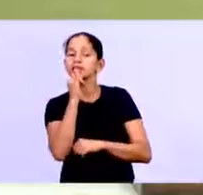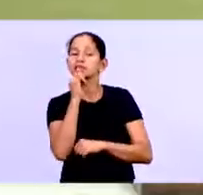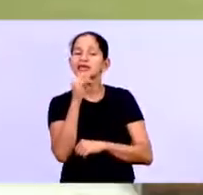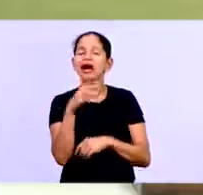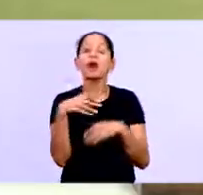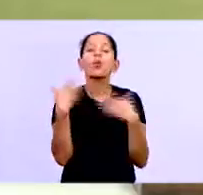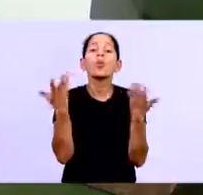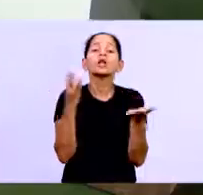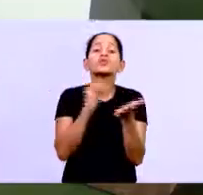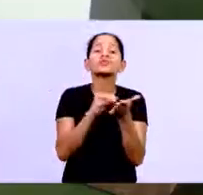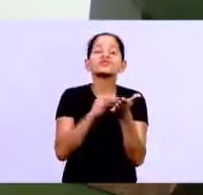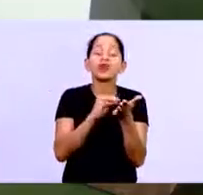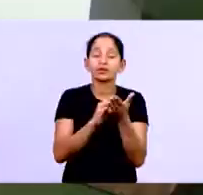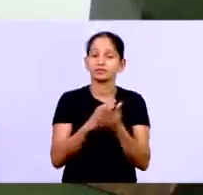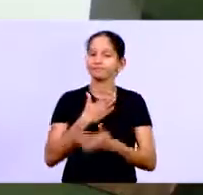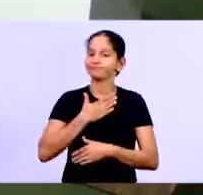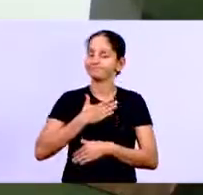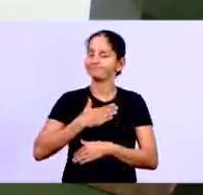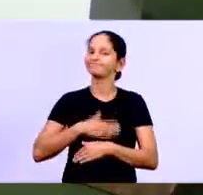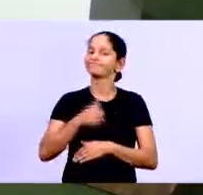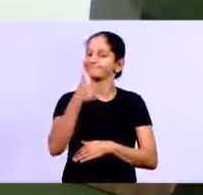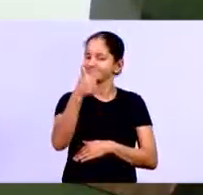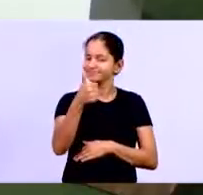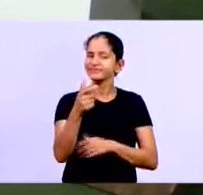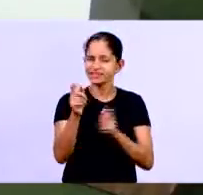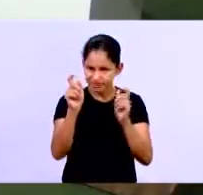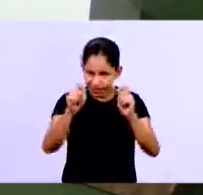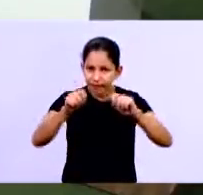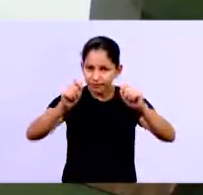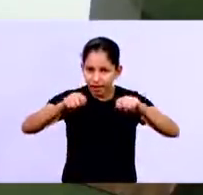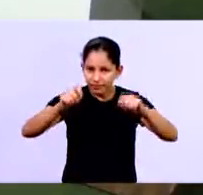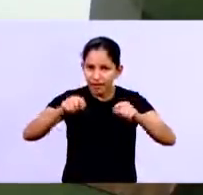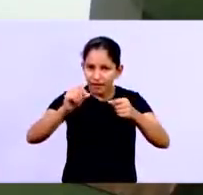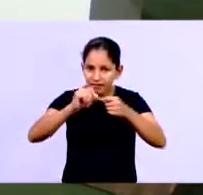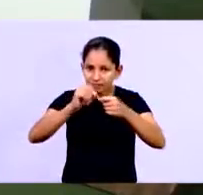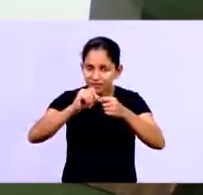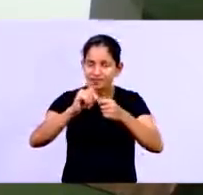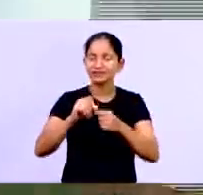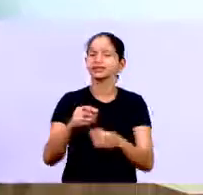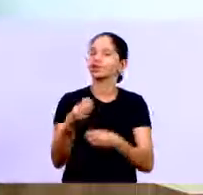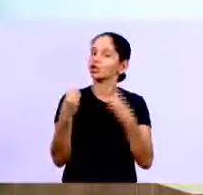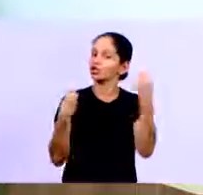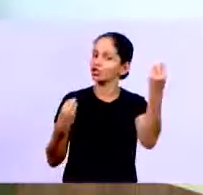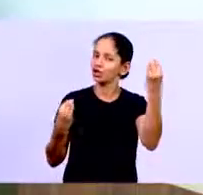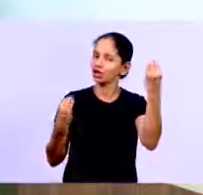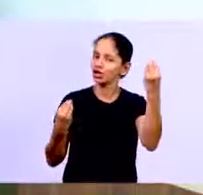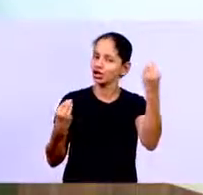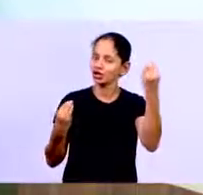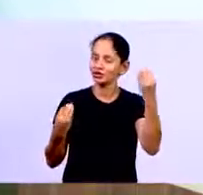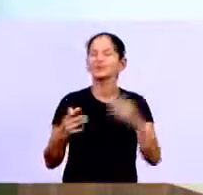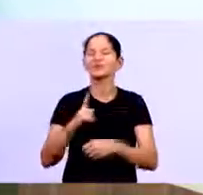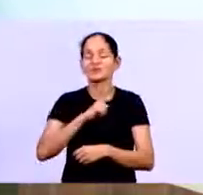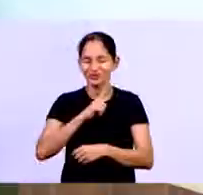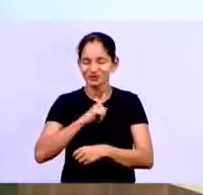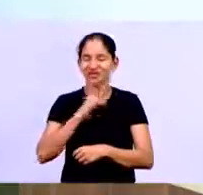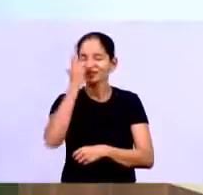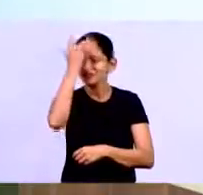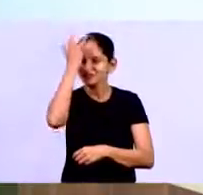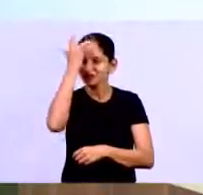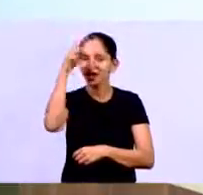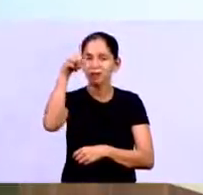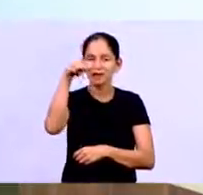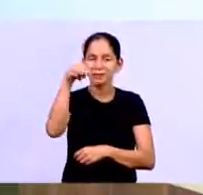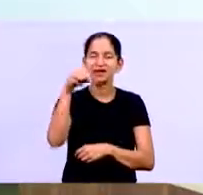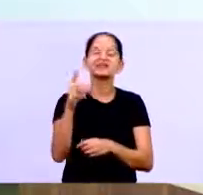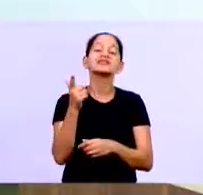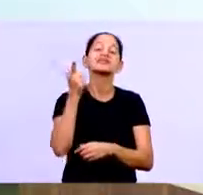estou devendo? Opa! Existe como fazer esse cálculo? Ô, Rafael, existe sim, Rafael. Tem uma formulazinha, tem uma equação matemática que dá